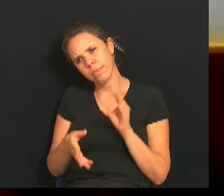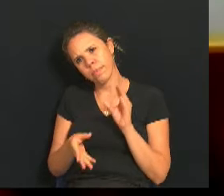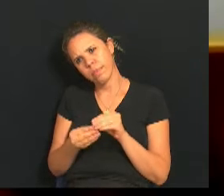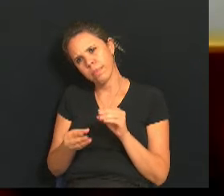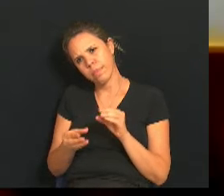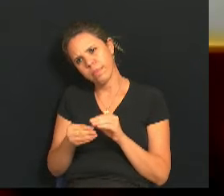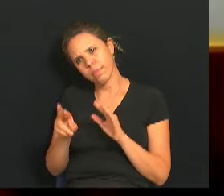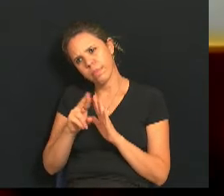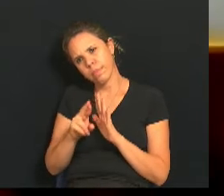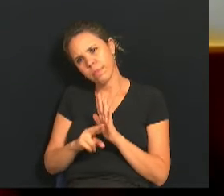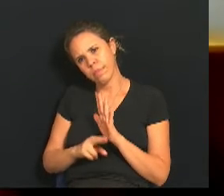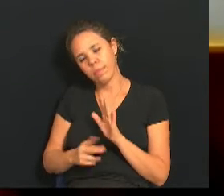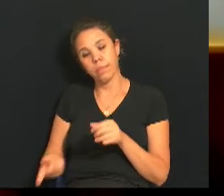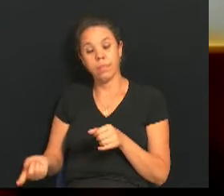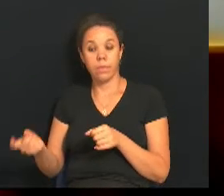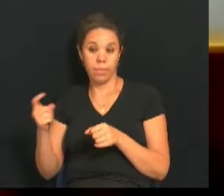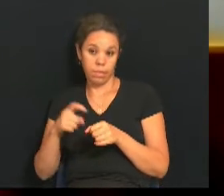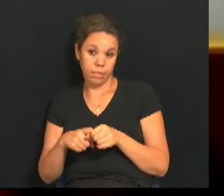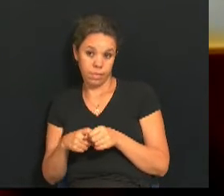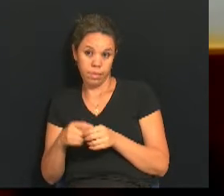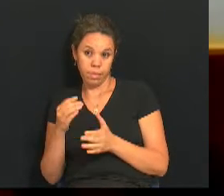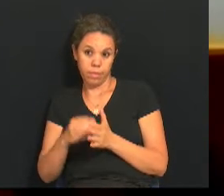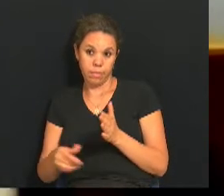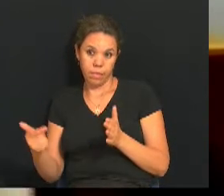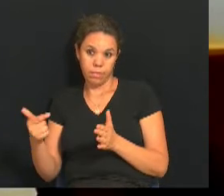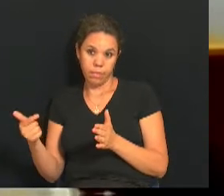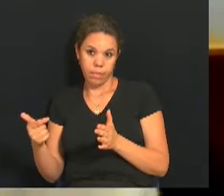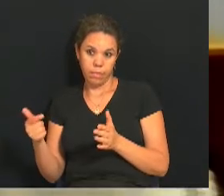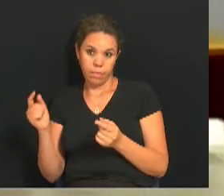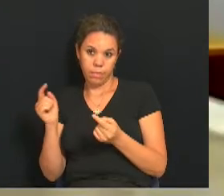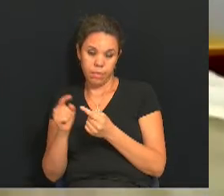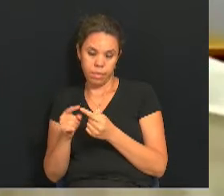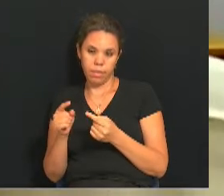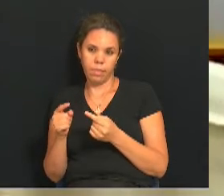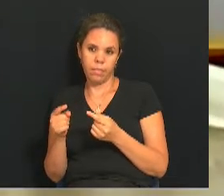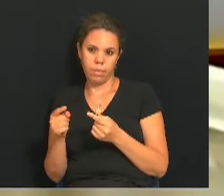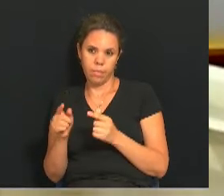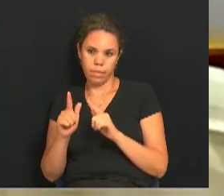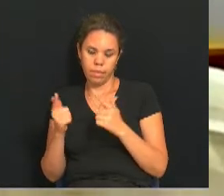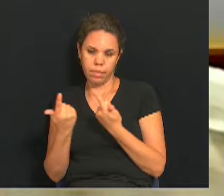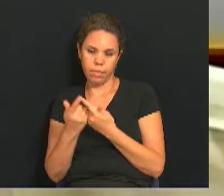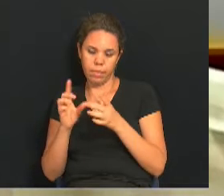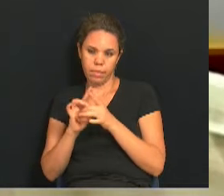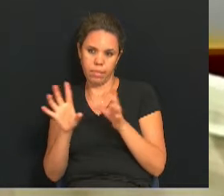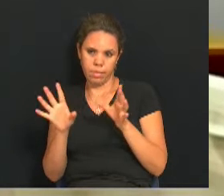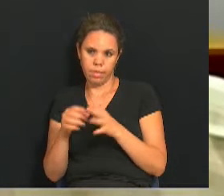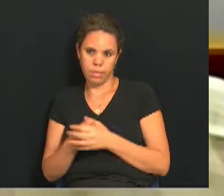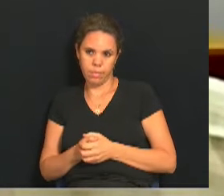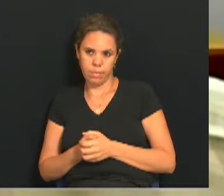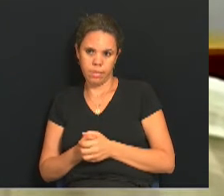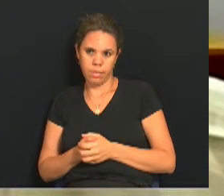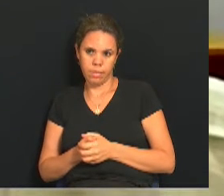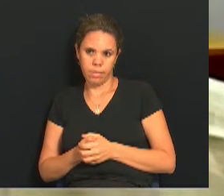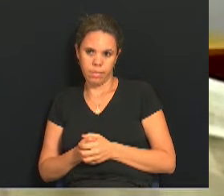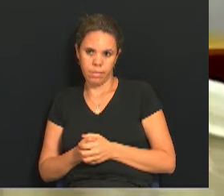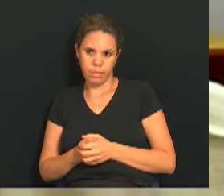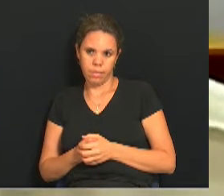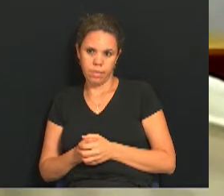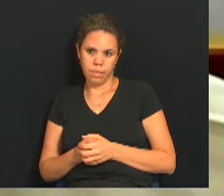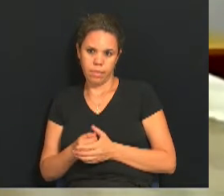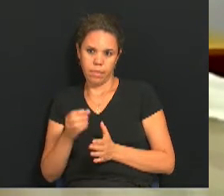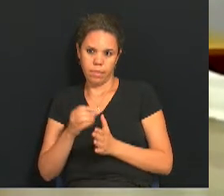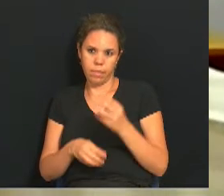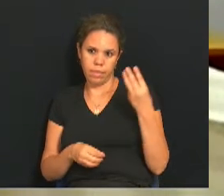princípios, que é retomado no capítulo 2, da finalidade dos princípios da gestão democrática. Capítulo 3, da